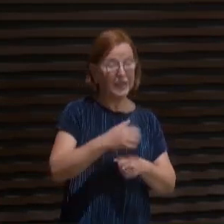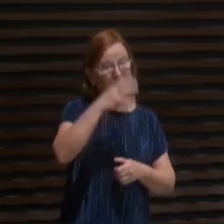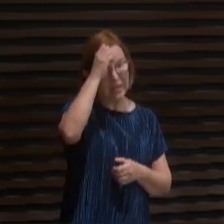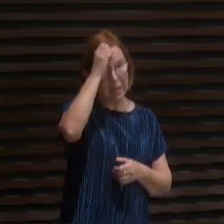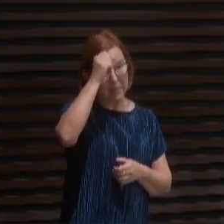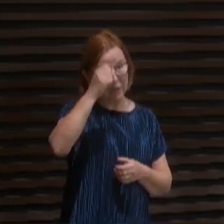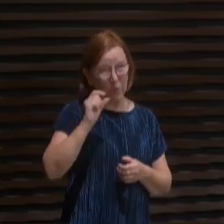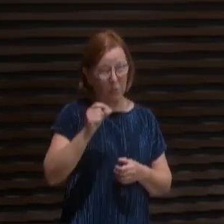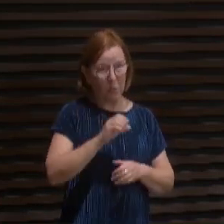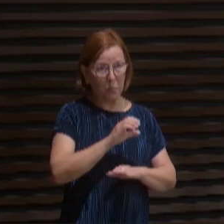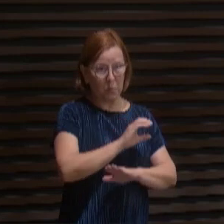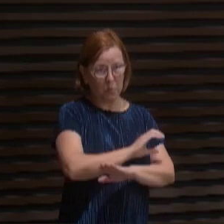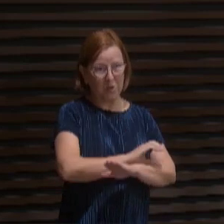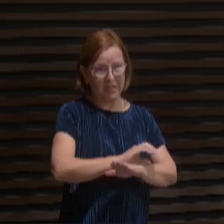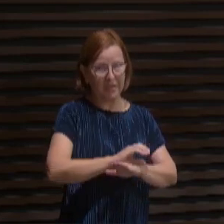viu o cara